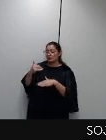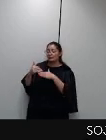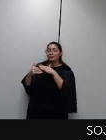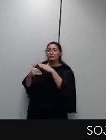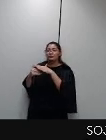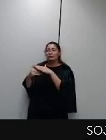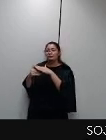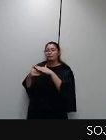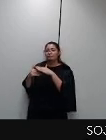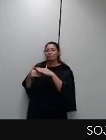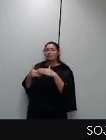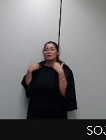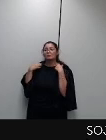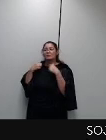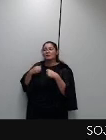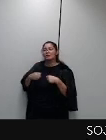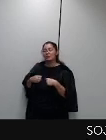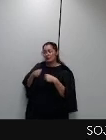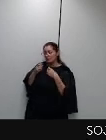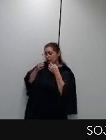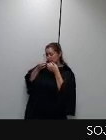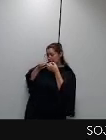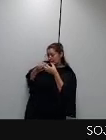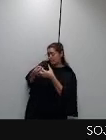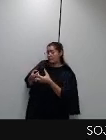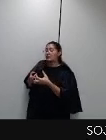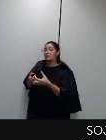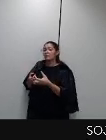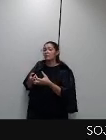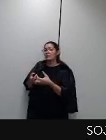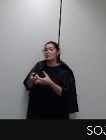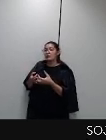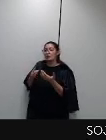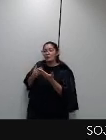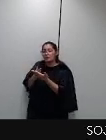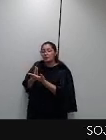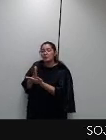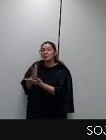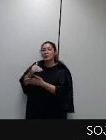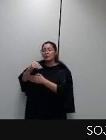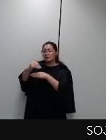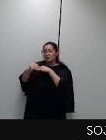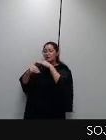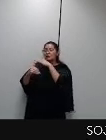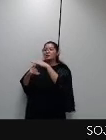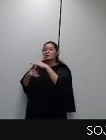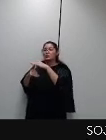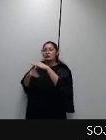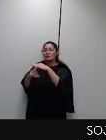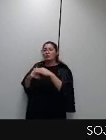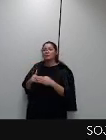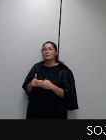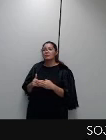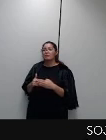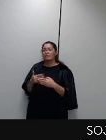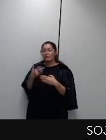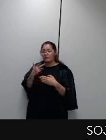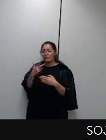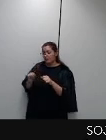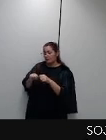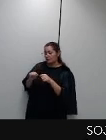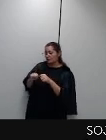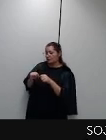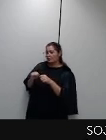então deu provimento ao recurso do município vem agora a fazer de recorre insistindo